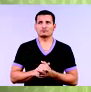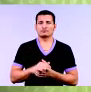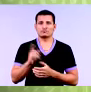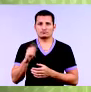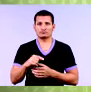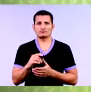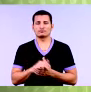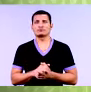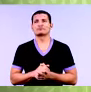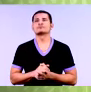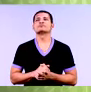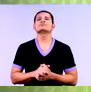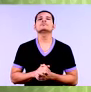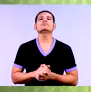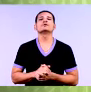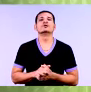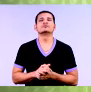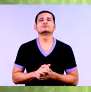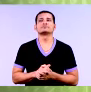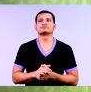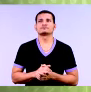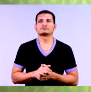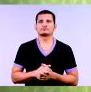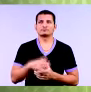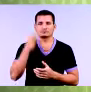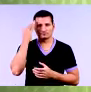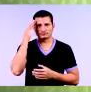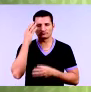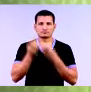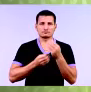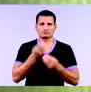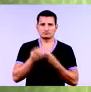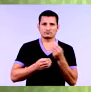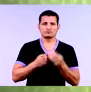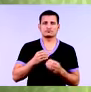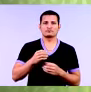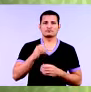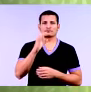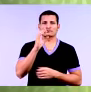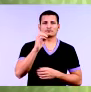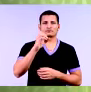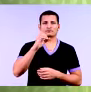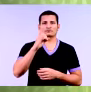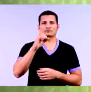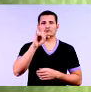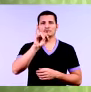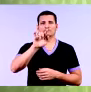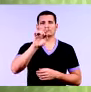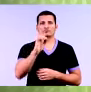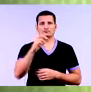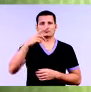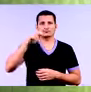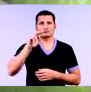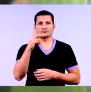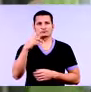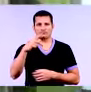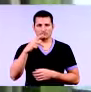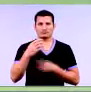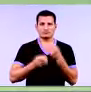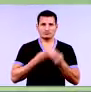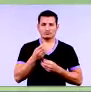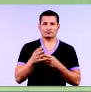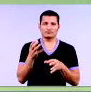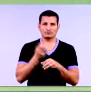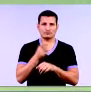completamente plausível fazer. Vamos entender como funciona o código PHP para processar essa informação.